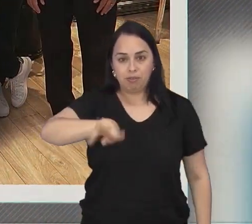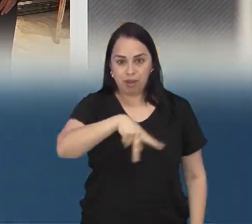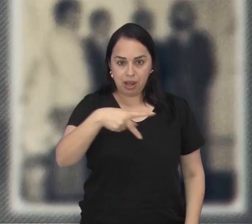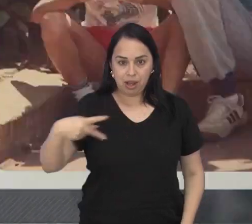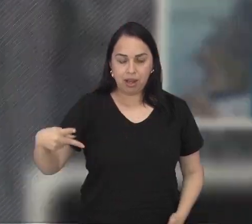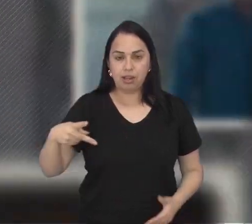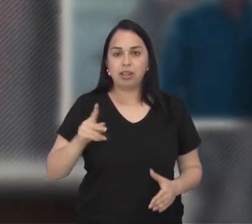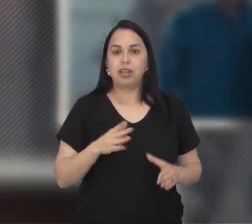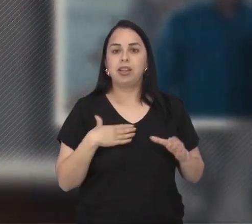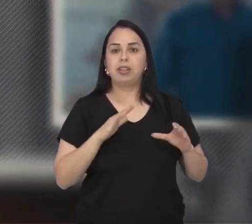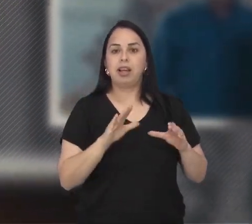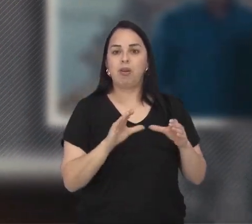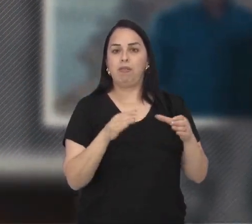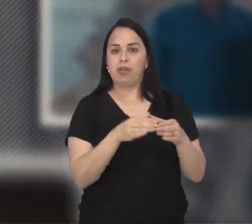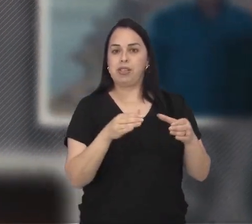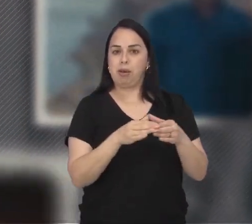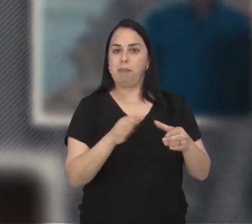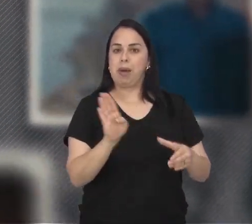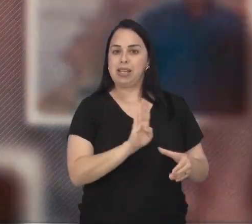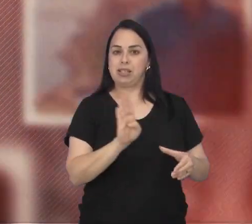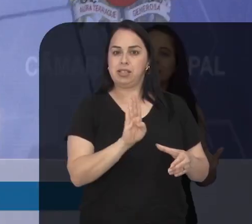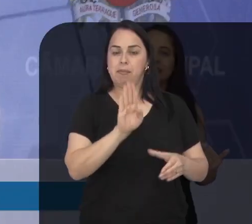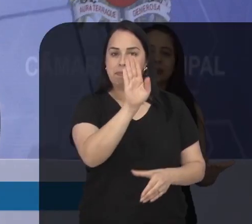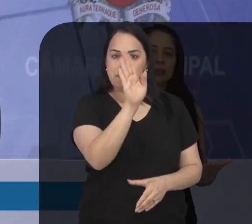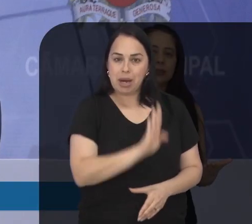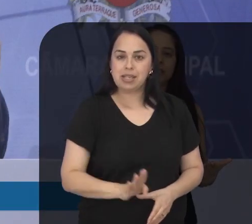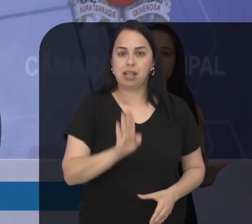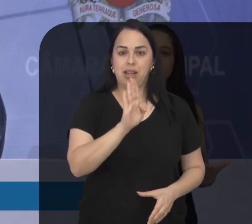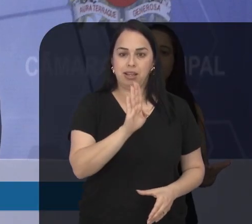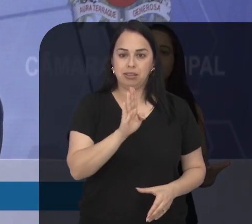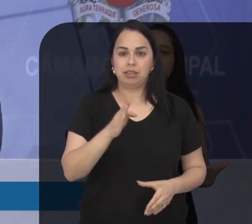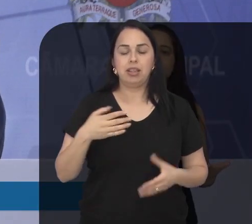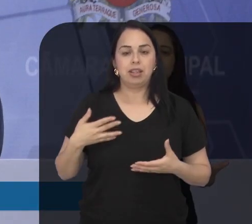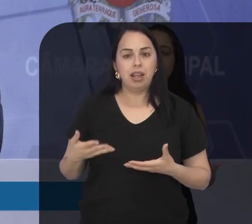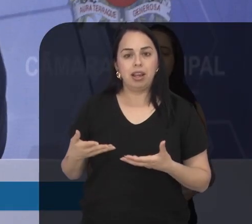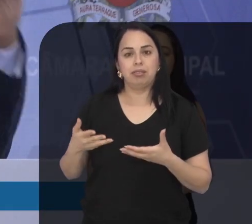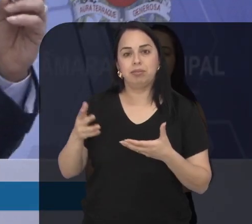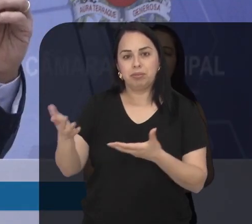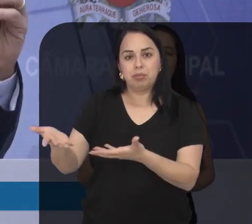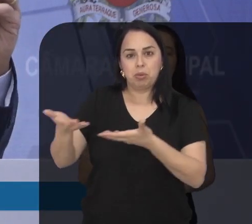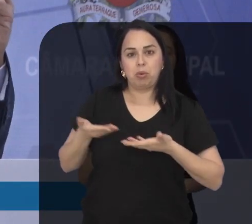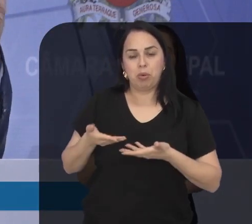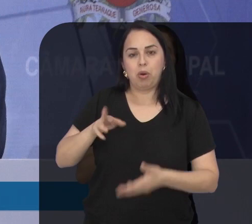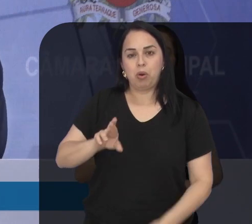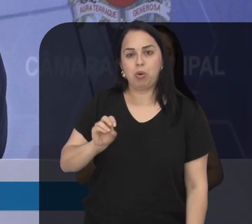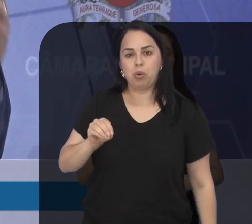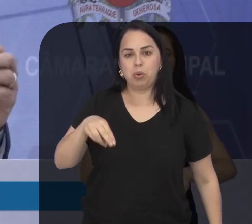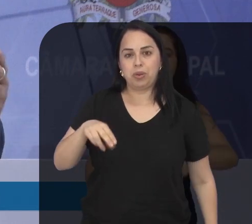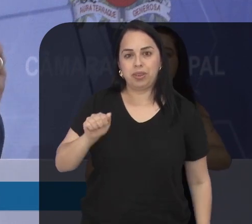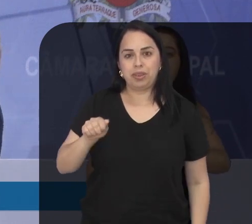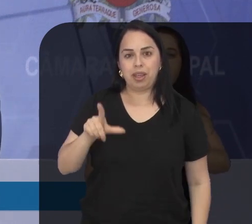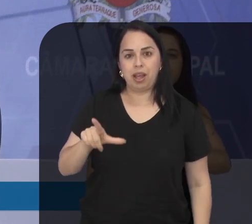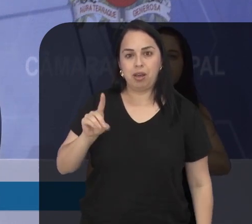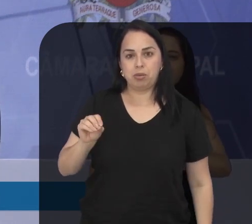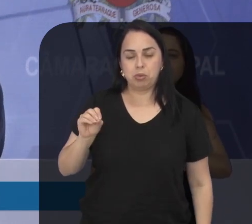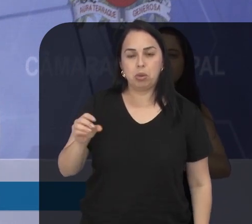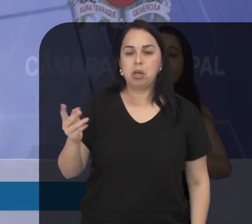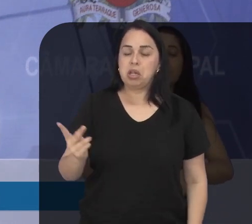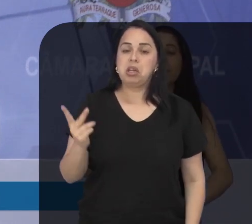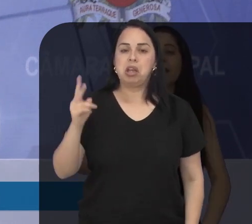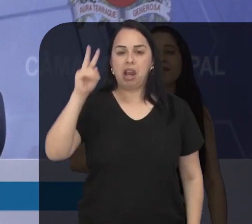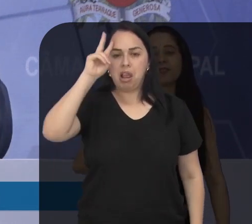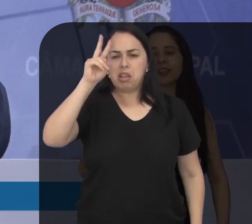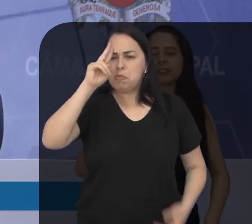da Juventude da Convenção Batista Brasileira. Ronaldo foi um dos convidados para a sessão solene e relembrou a